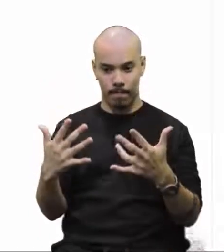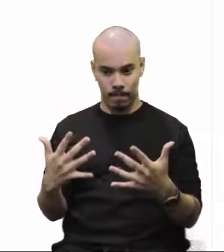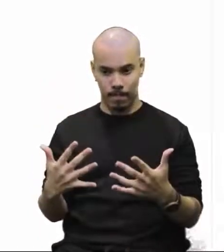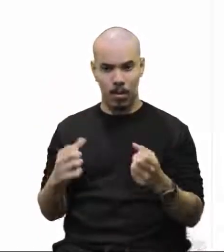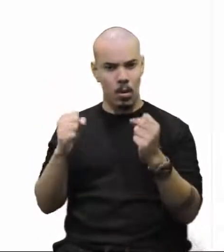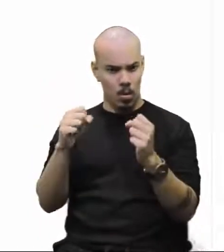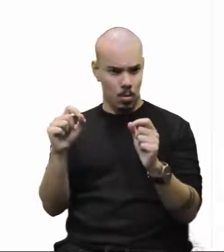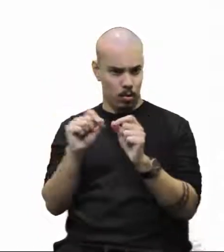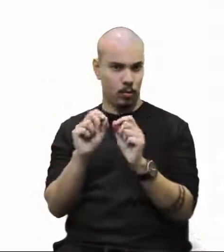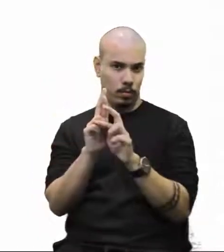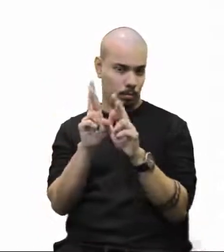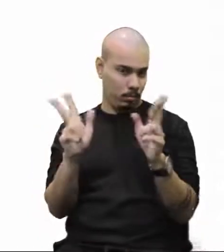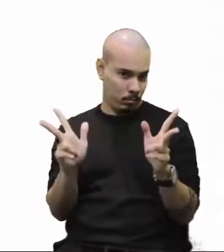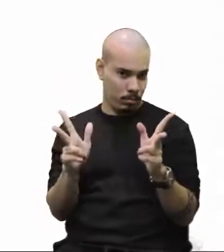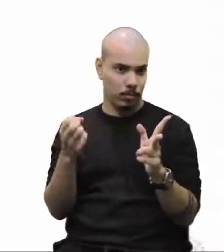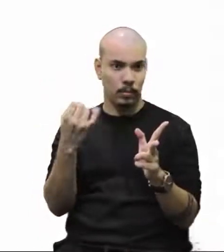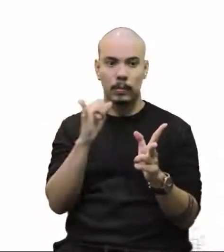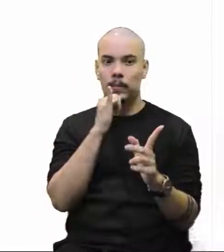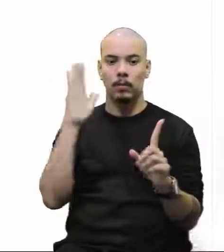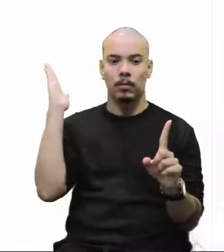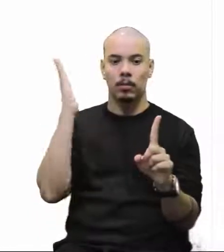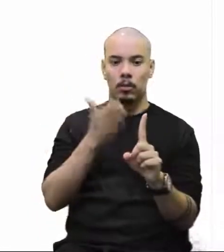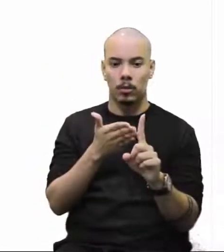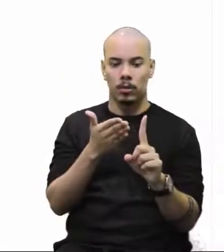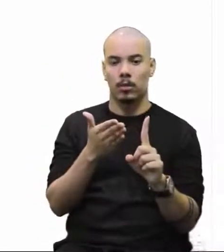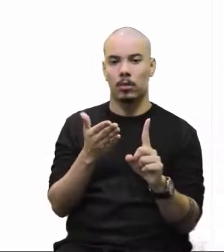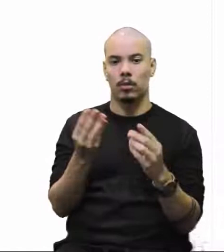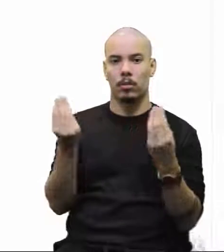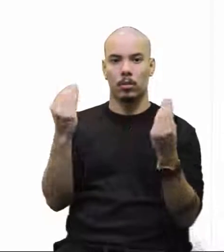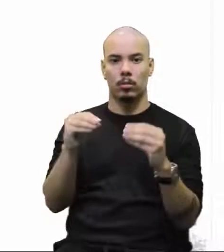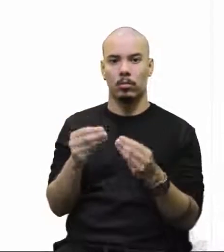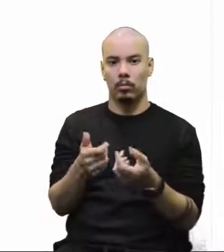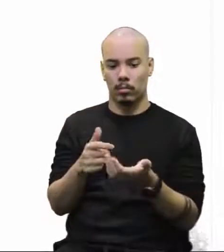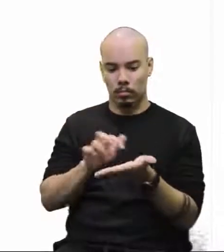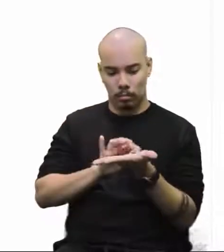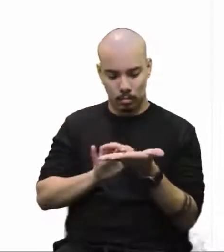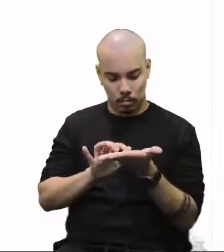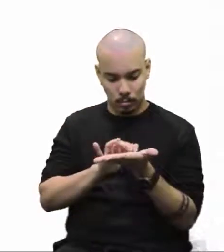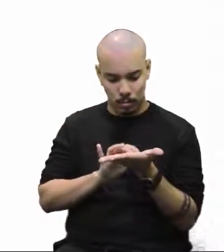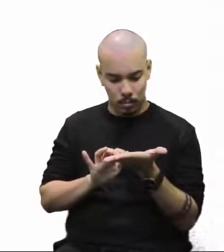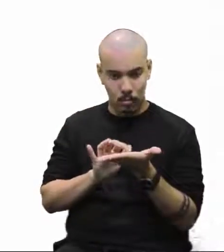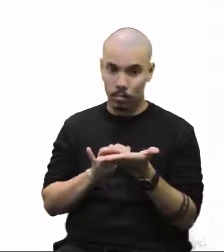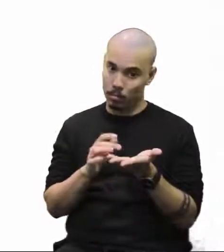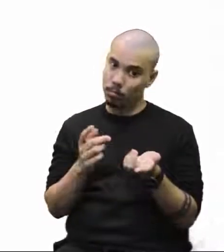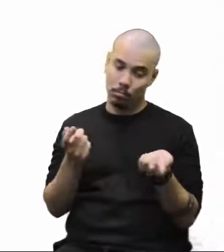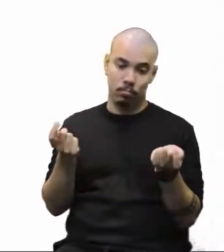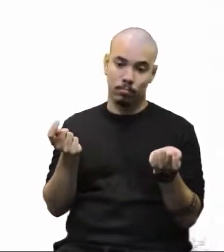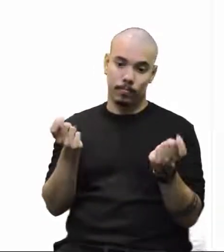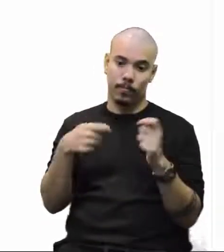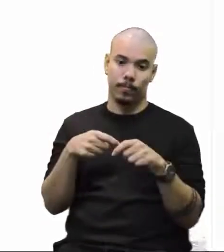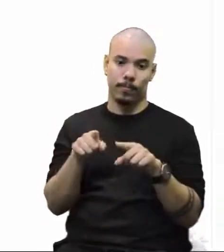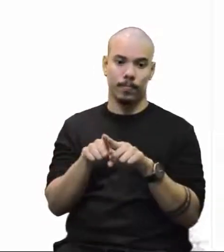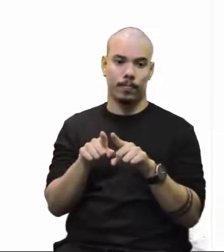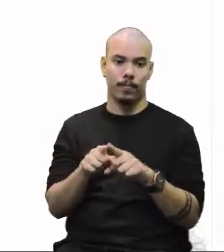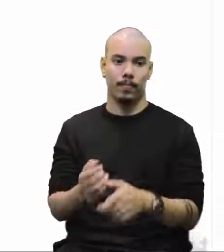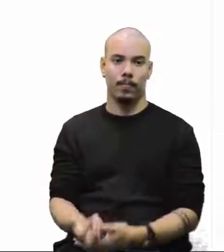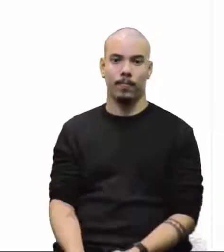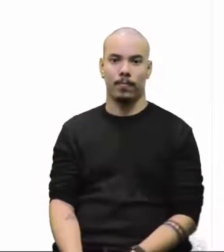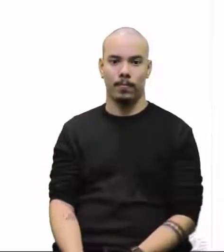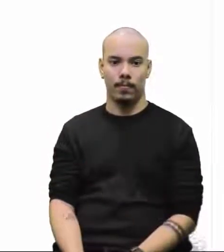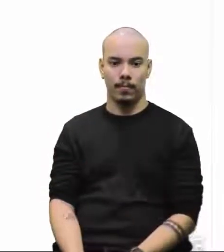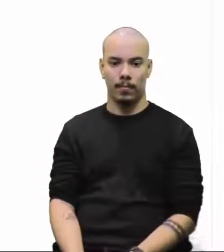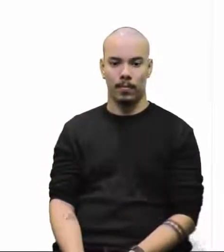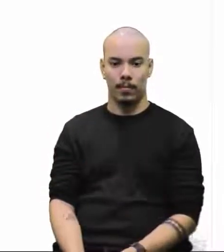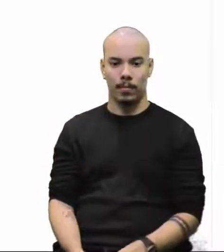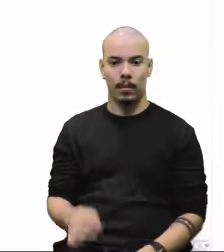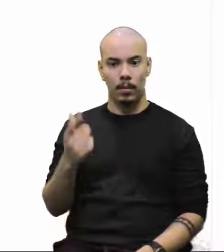fazer diferente? Quisesse direto, né? Botar até na calculadora a seno de 60, você consegue, também, né? Dá para colocar a seno de